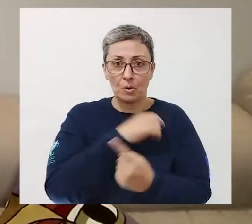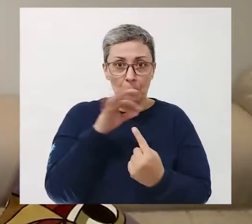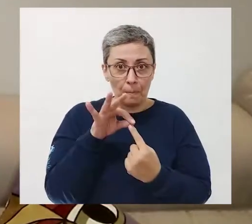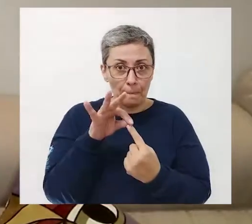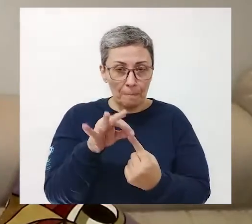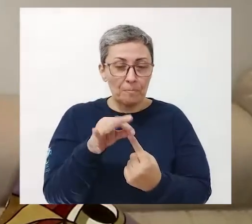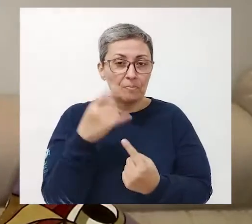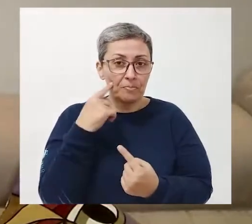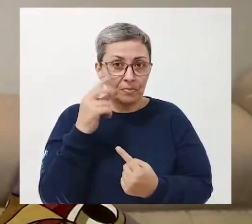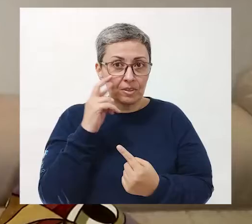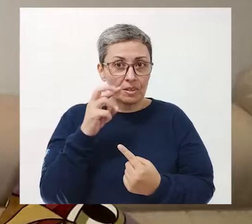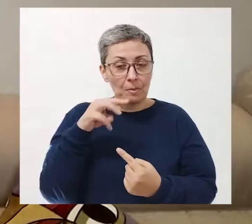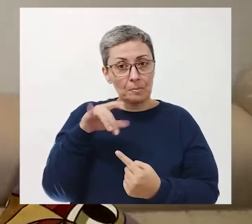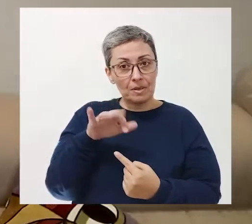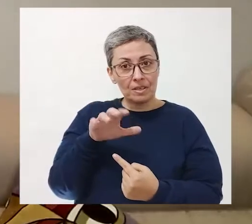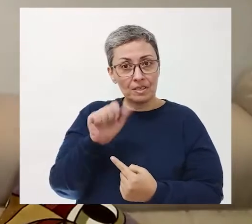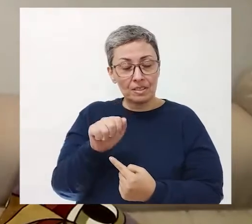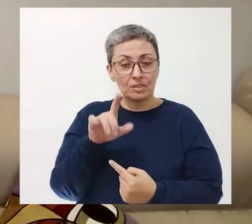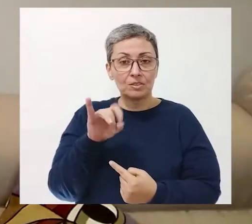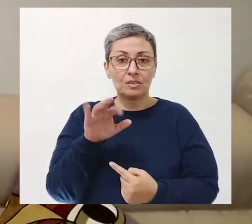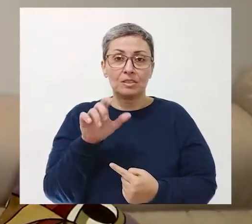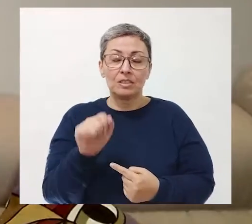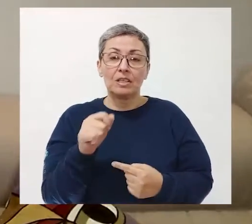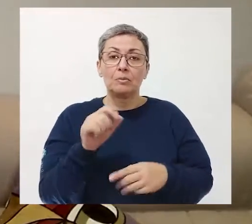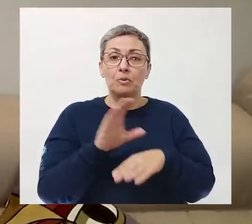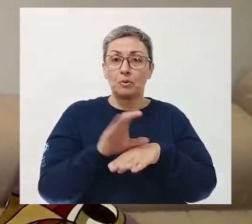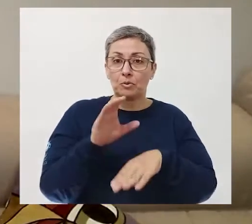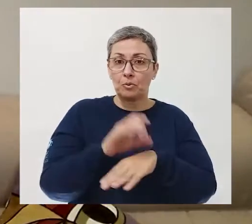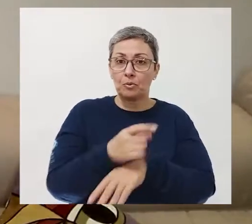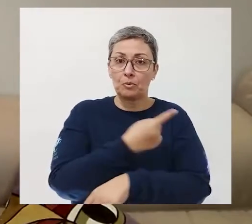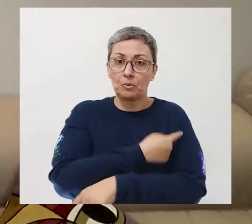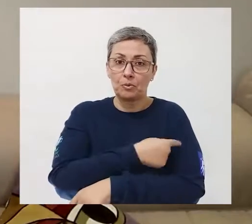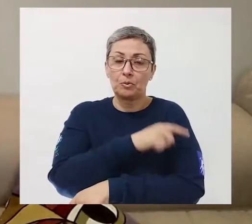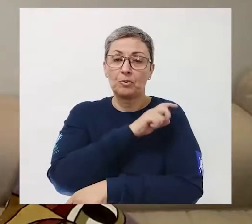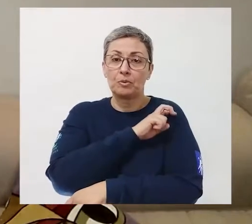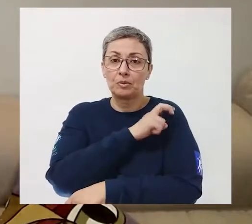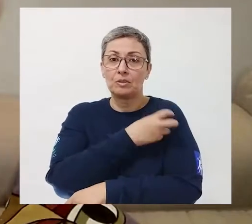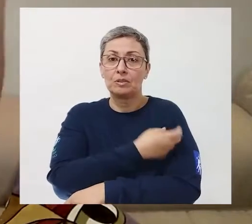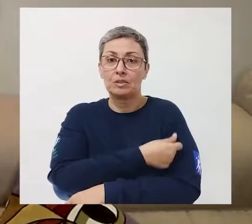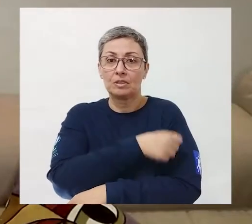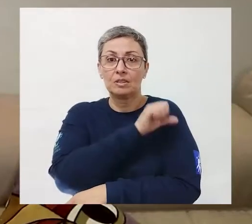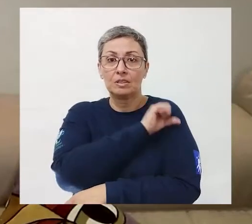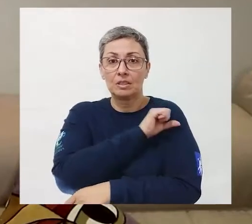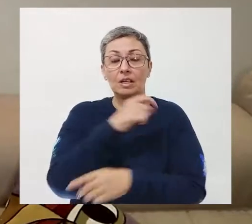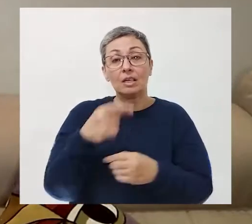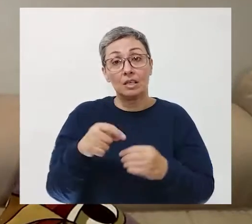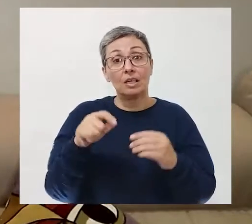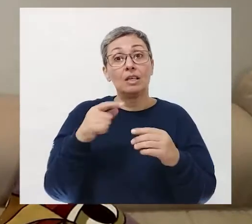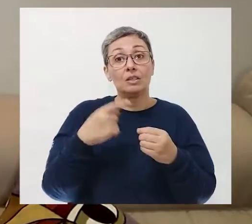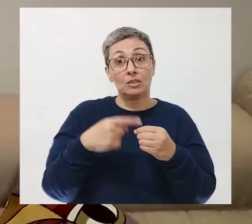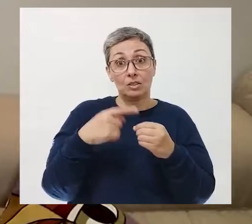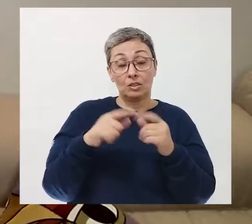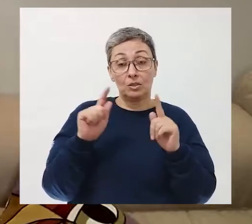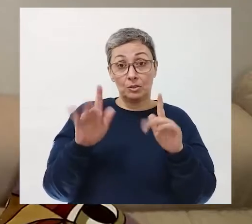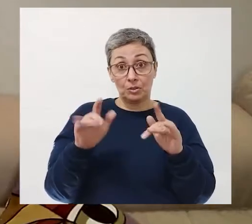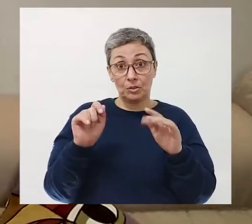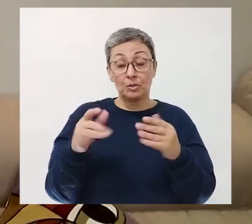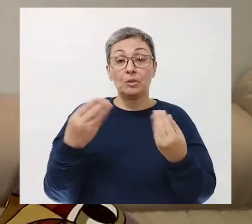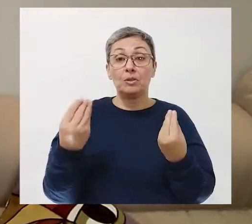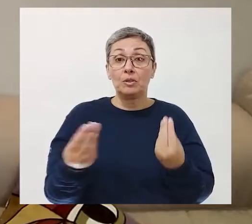se lembram? A Maria do Carmo, que cursou os ciclos 1 e 2 da EJA aqui na nossa rede de Guarulhos